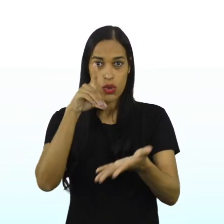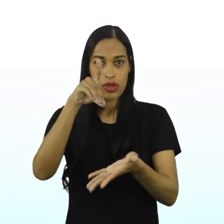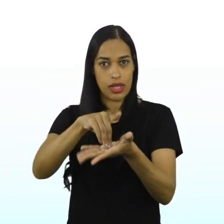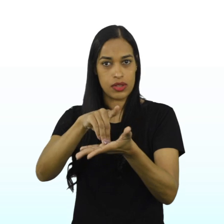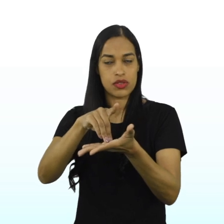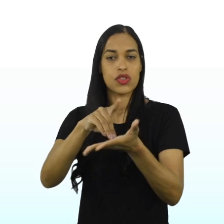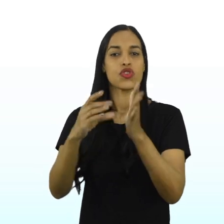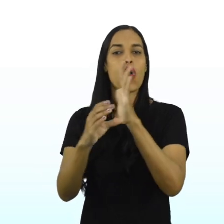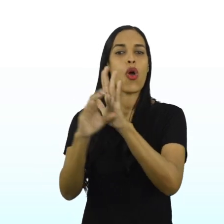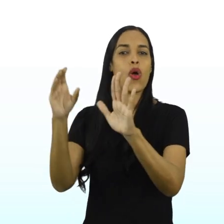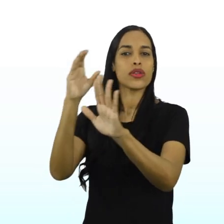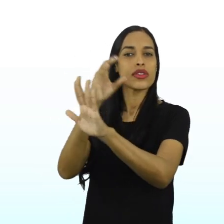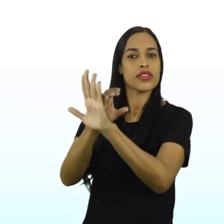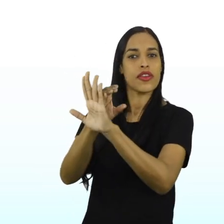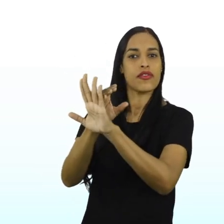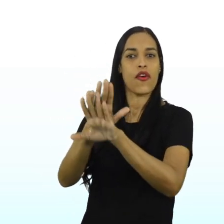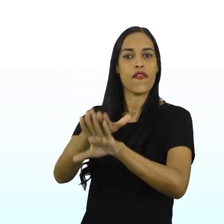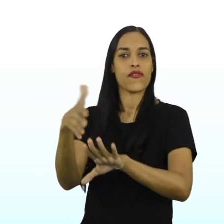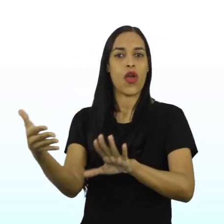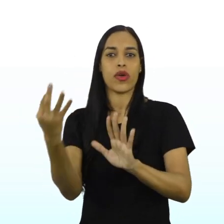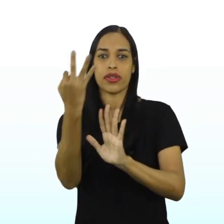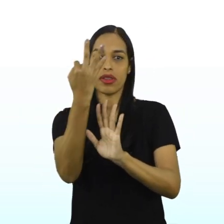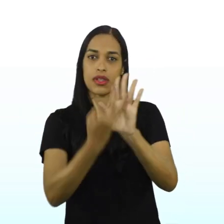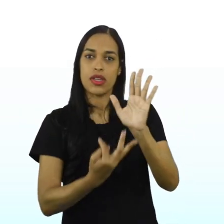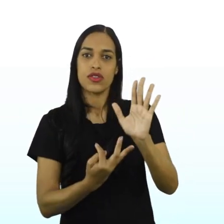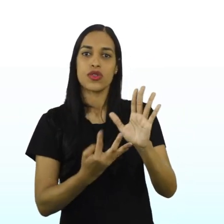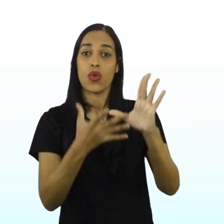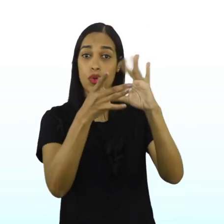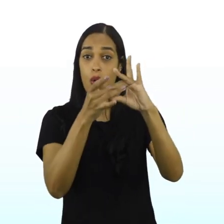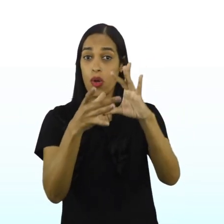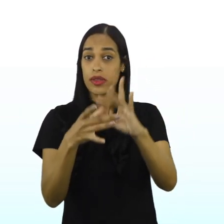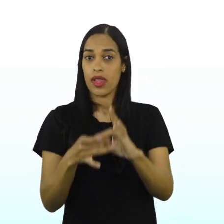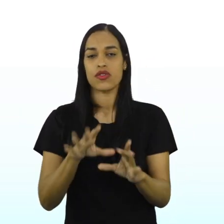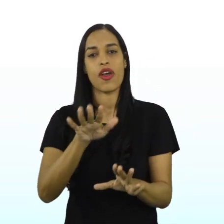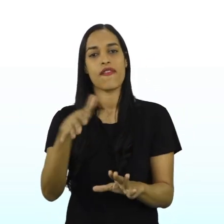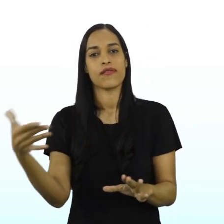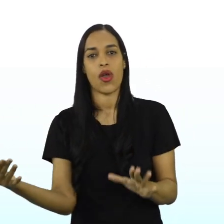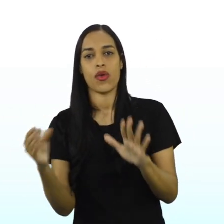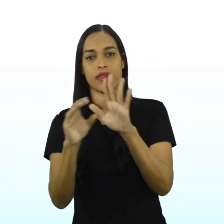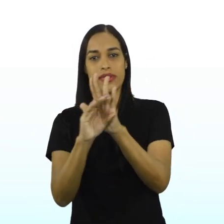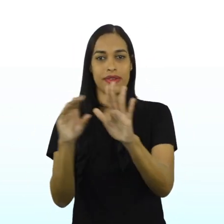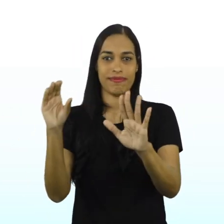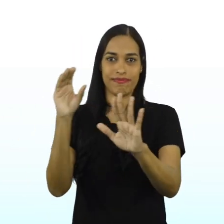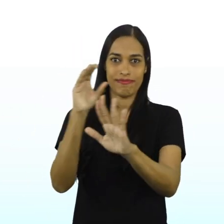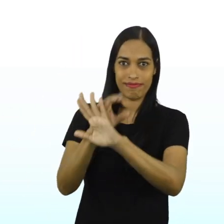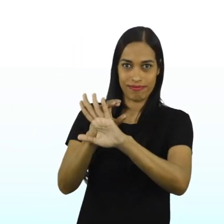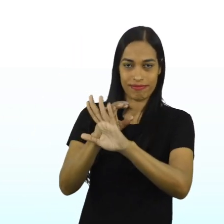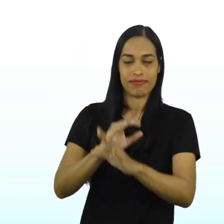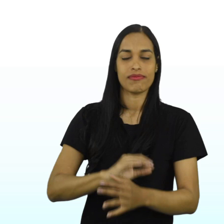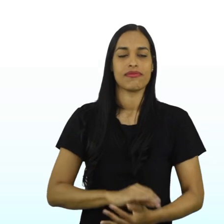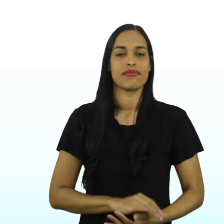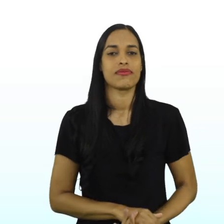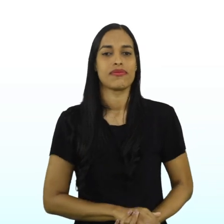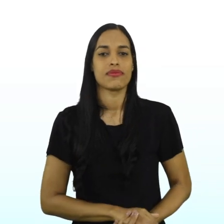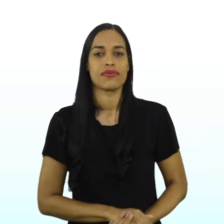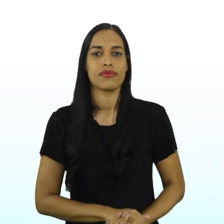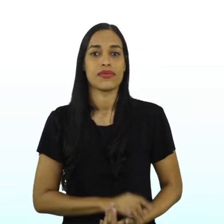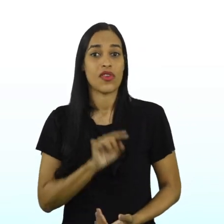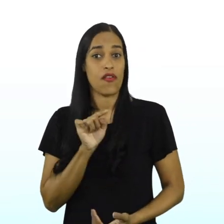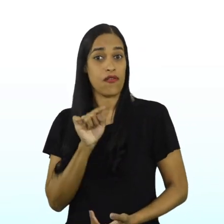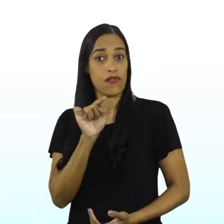ele está fora do texto, do contexto textual? Ele está fora do contexto textual. Então, quando ele